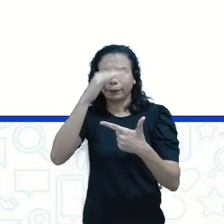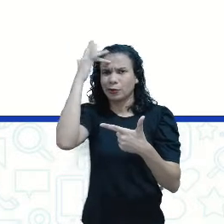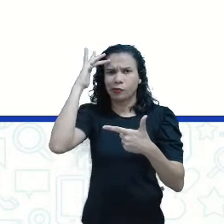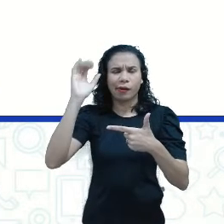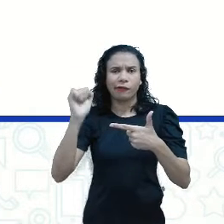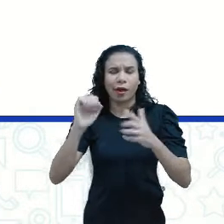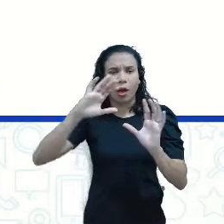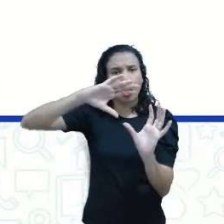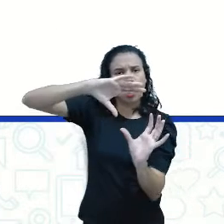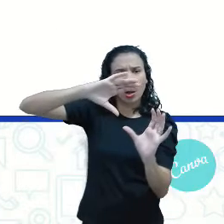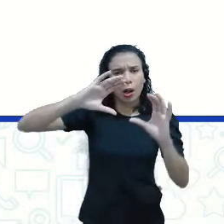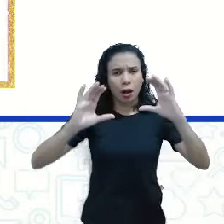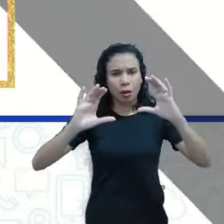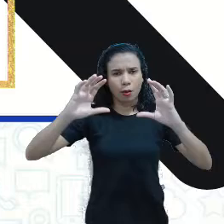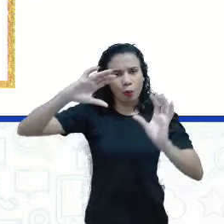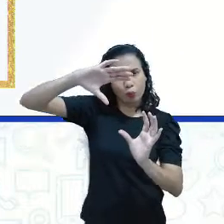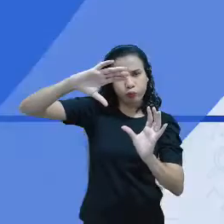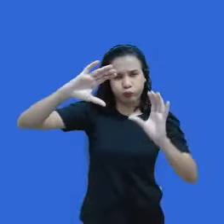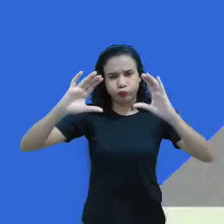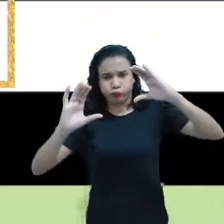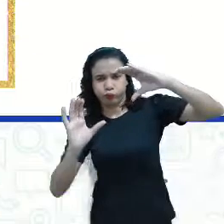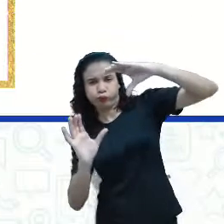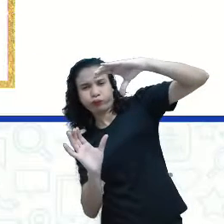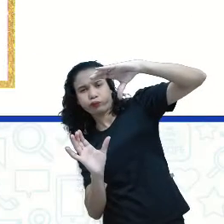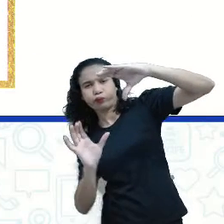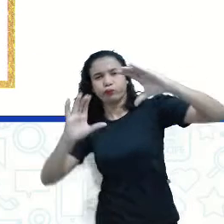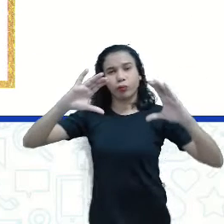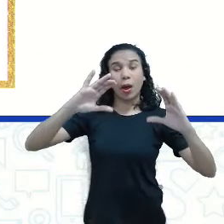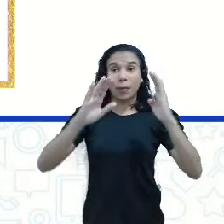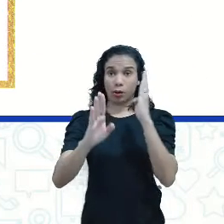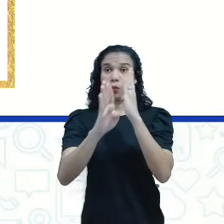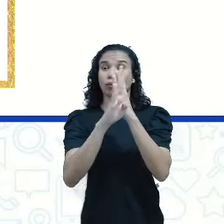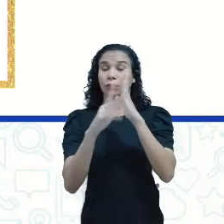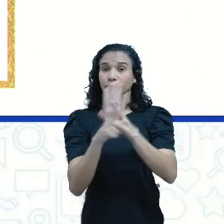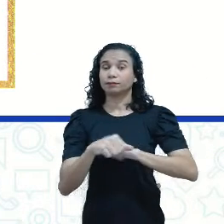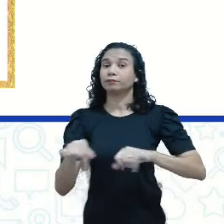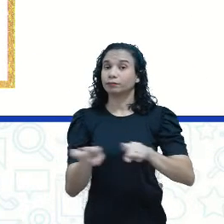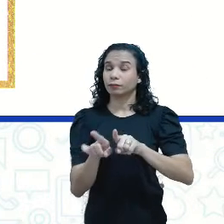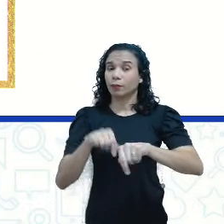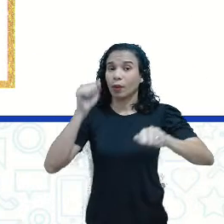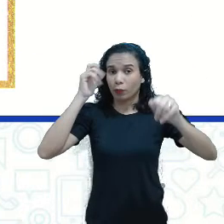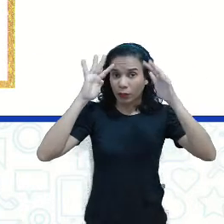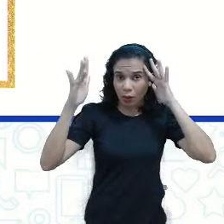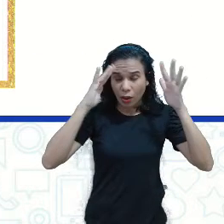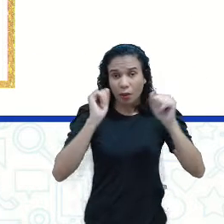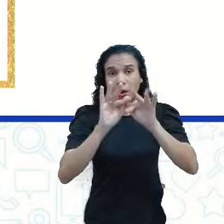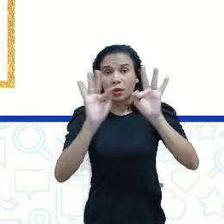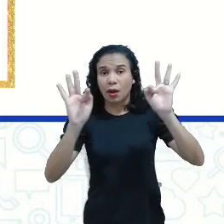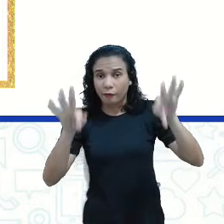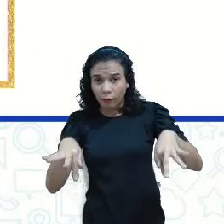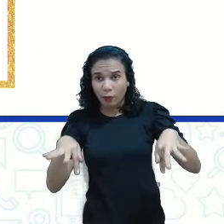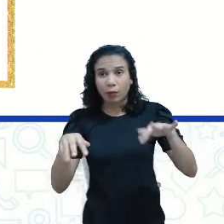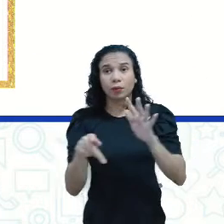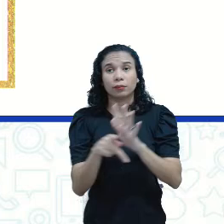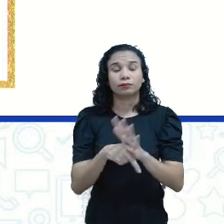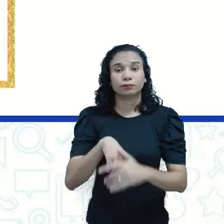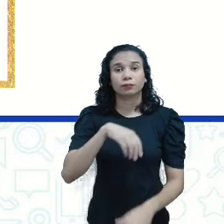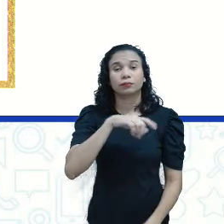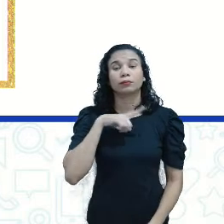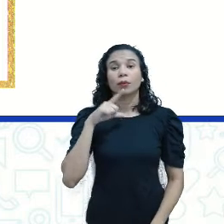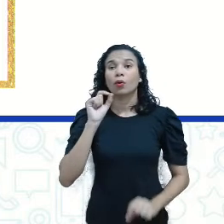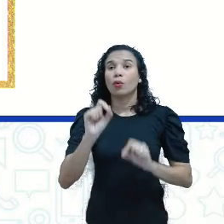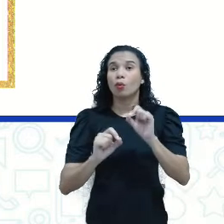ou vai formar uma reta aí desde 90 graus em si. E aí tem o teorema em si, que é chamado Teorema de Pitágoras, que é